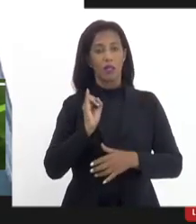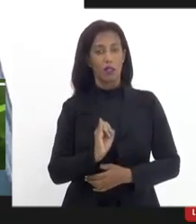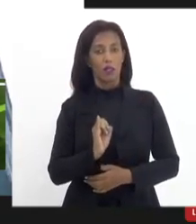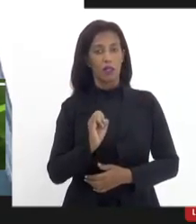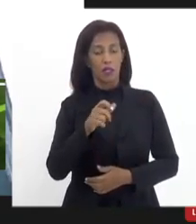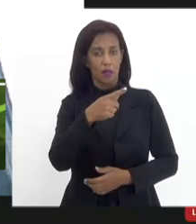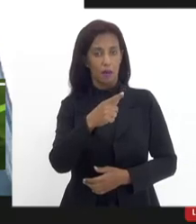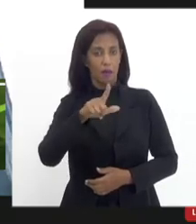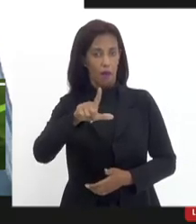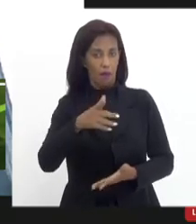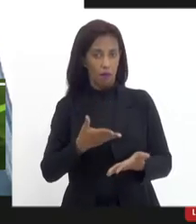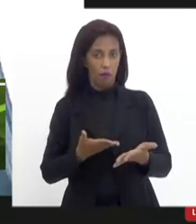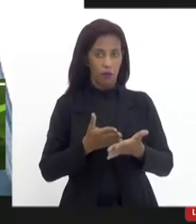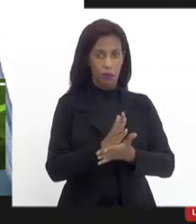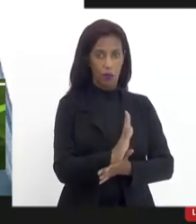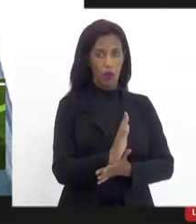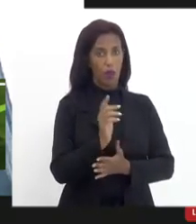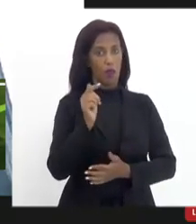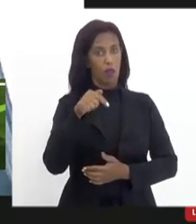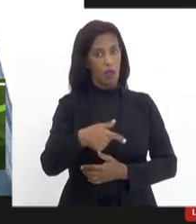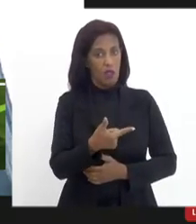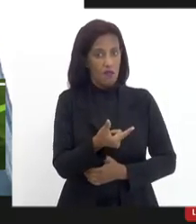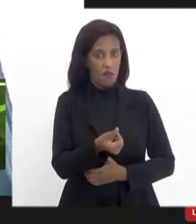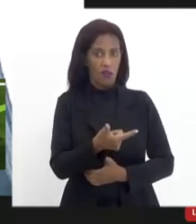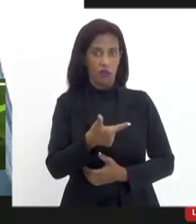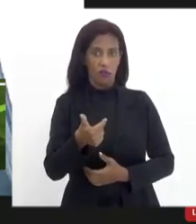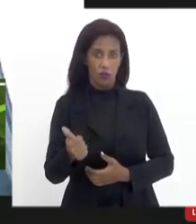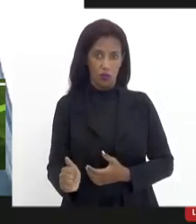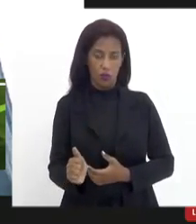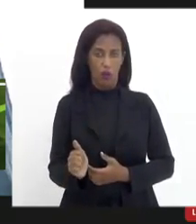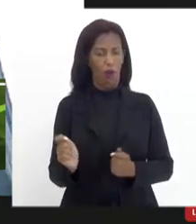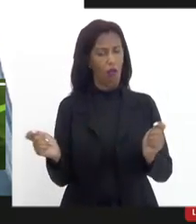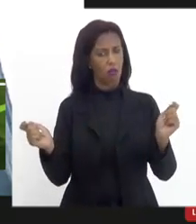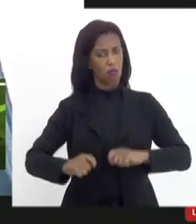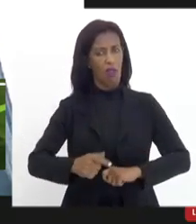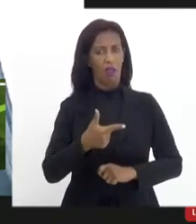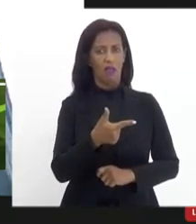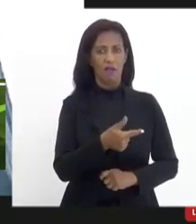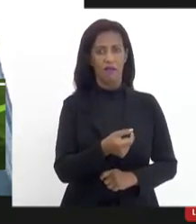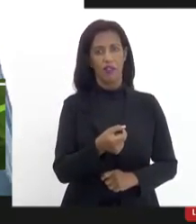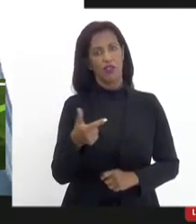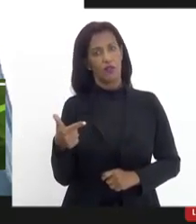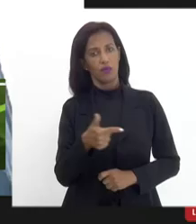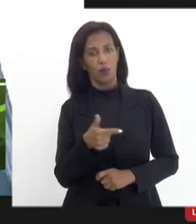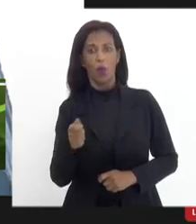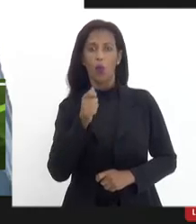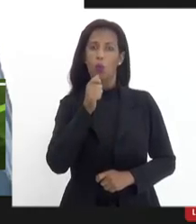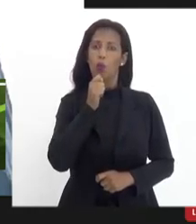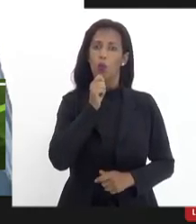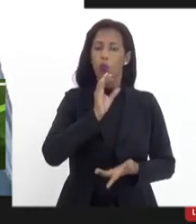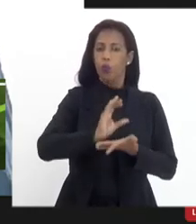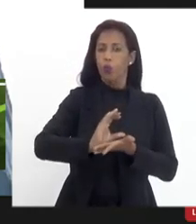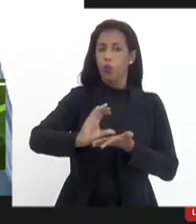essa PL for aprovada ainda no ano de 2021, possivelmente em 2022 não vai ter a